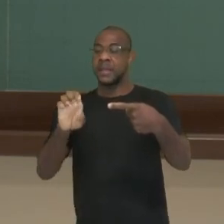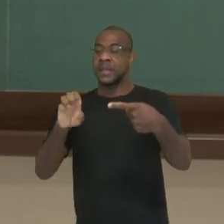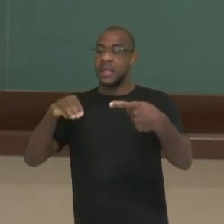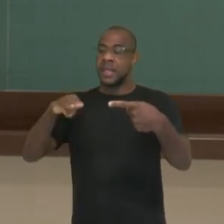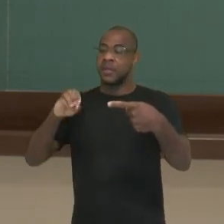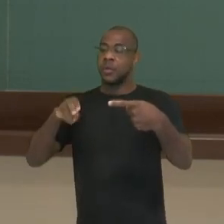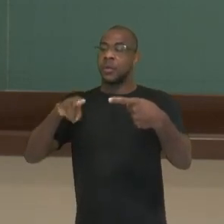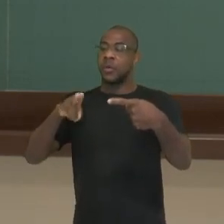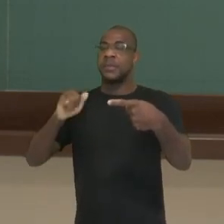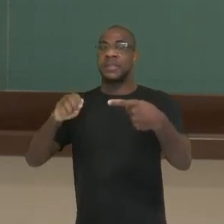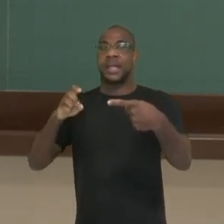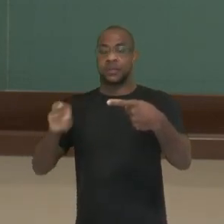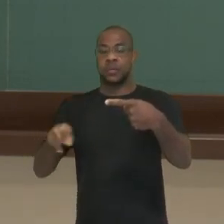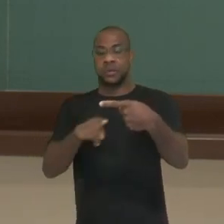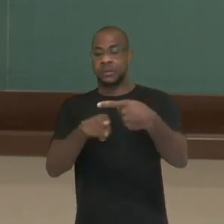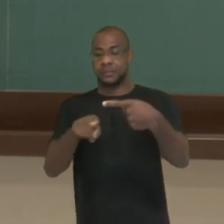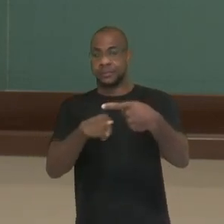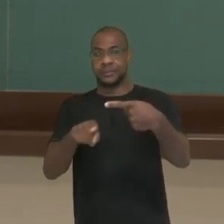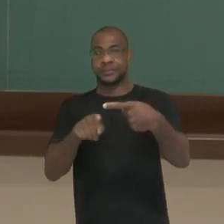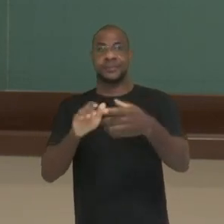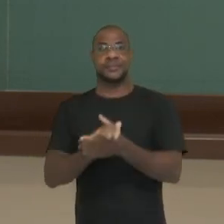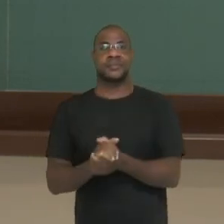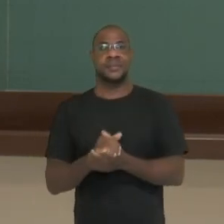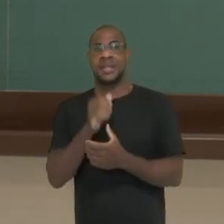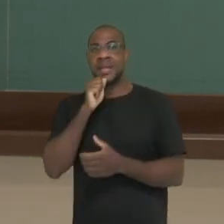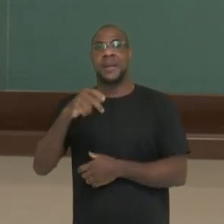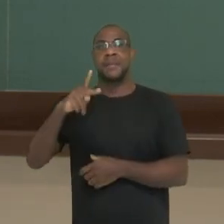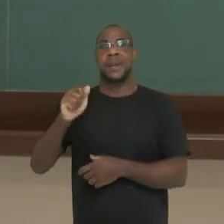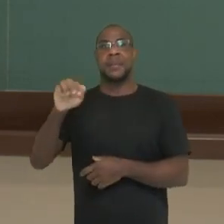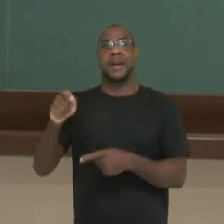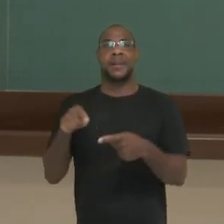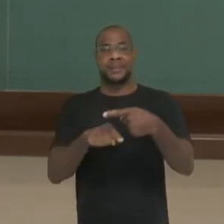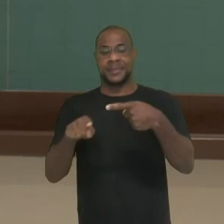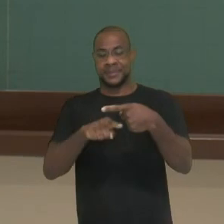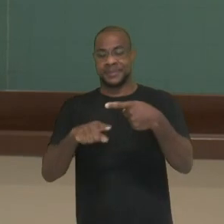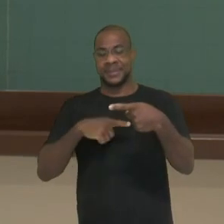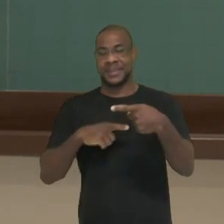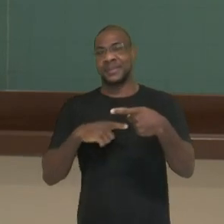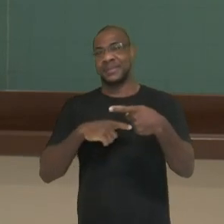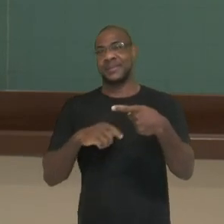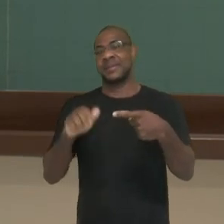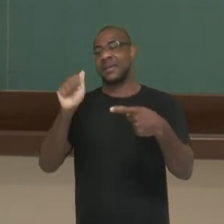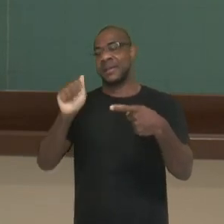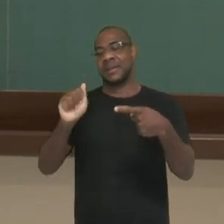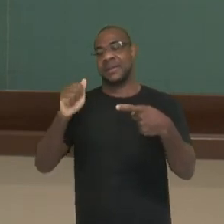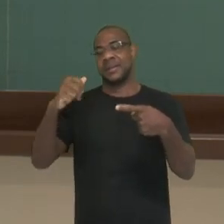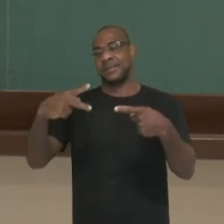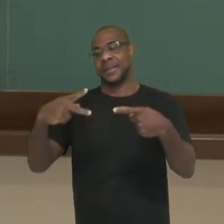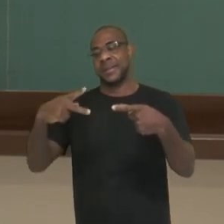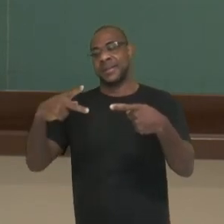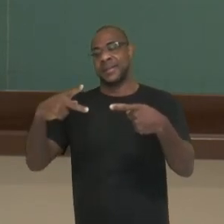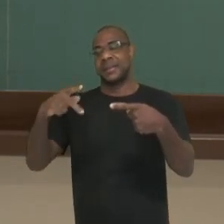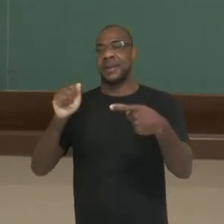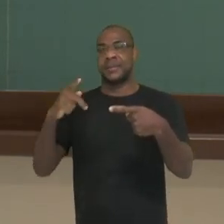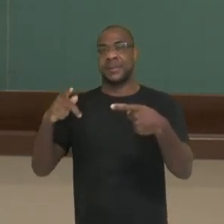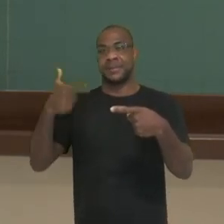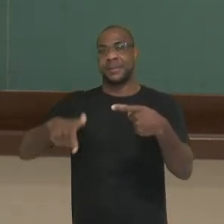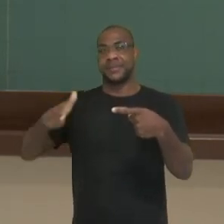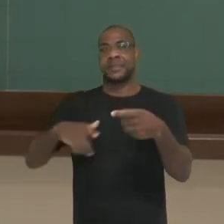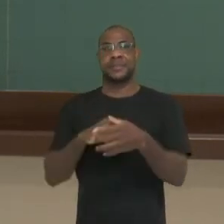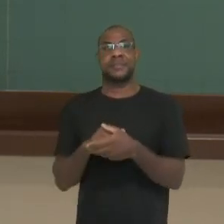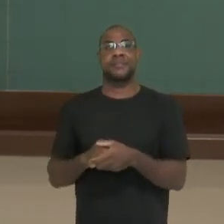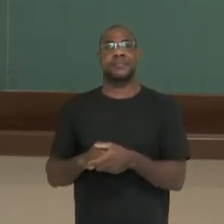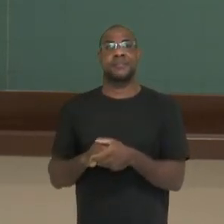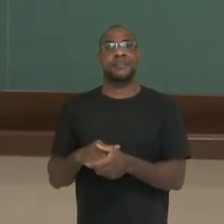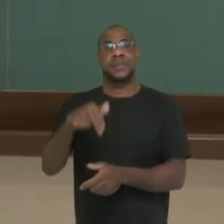o que acontece? Eu teria alfa e gama, né? Porque eu tenho tanto o P quanto o A se repetindo. E o N é